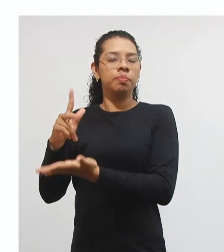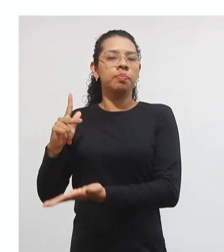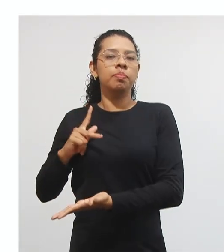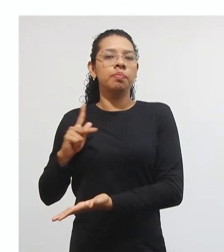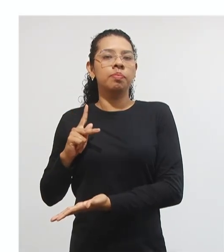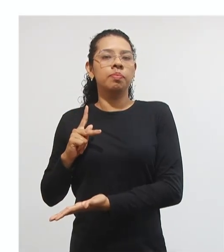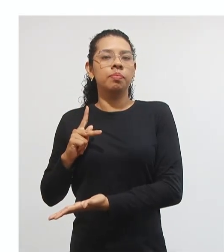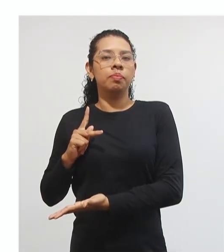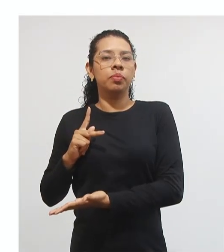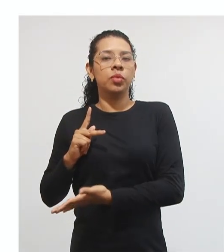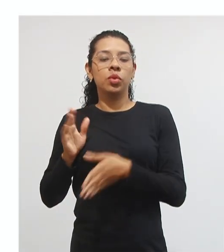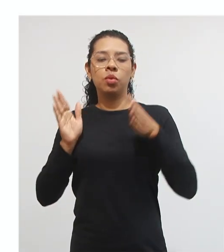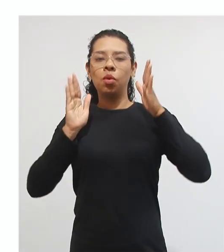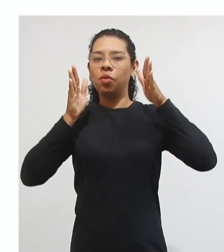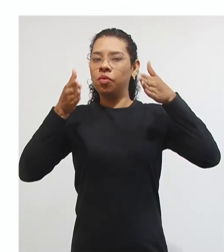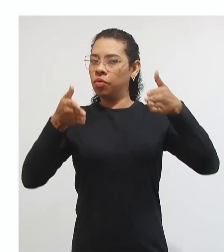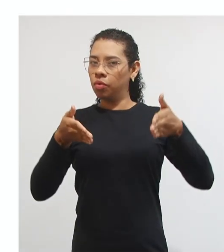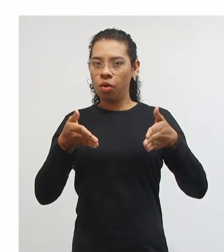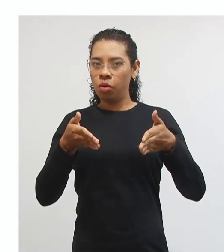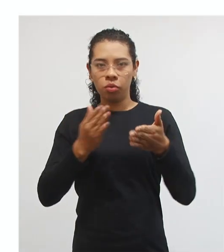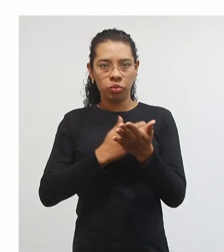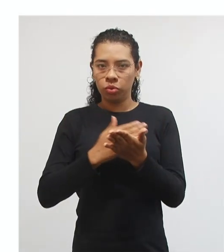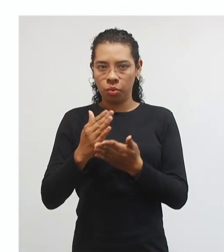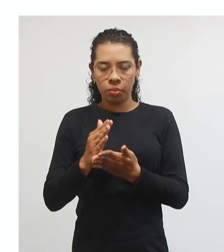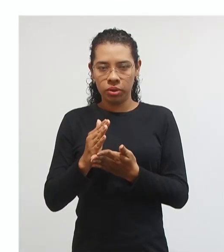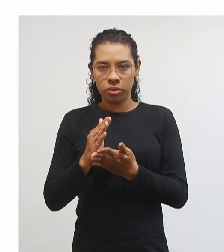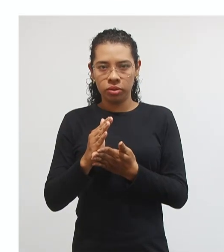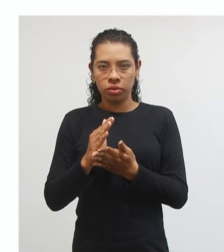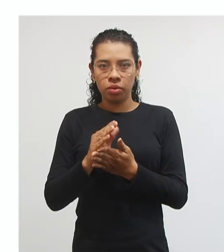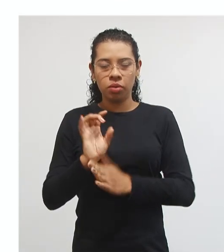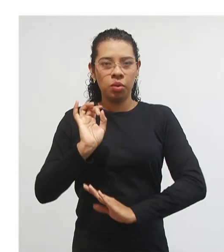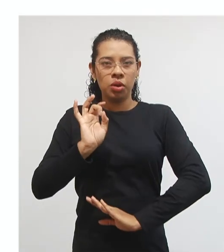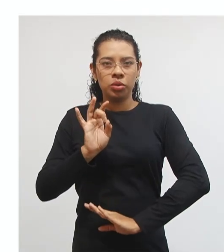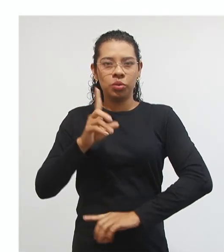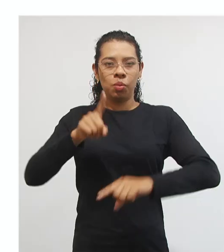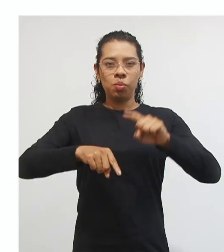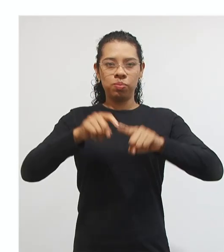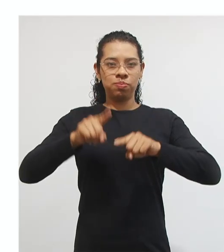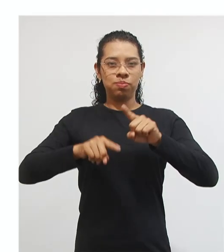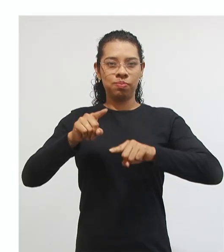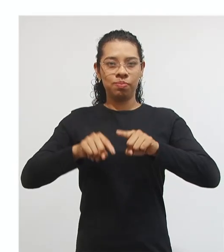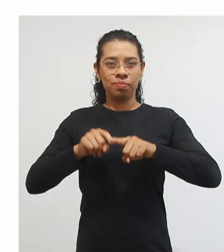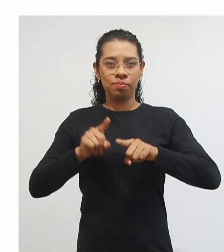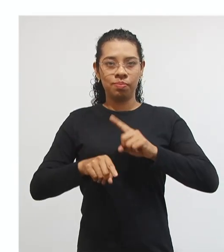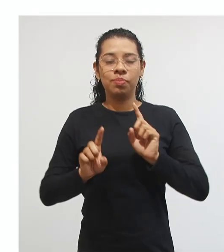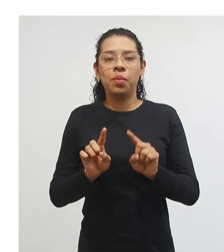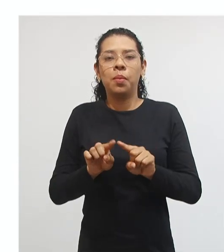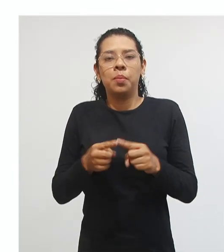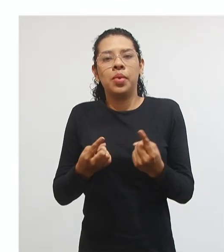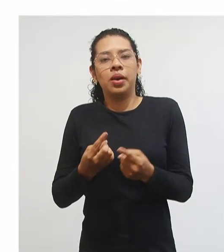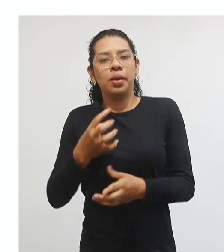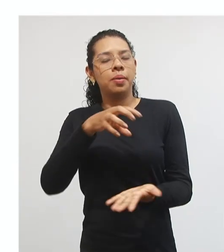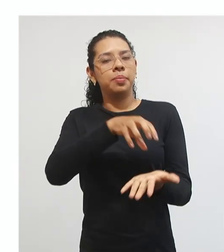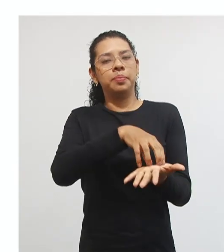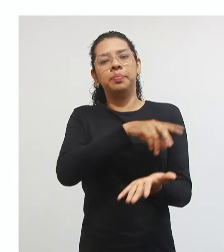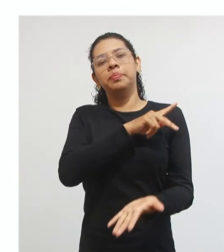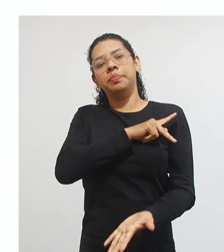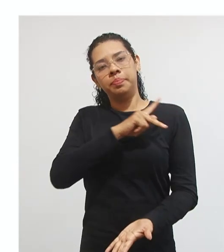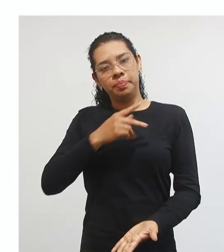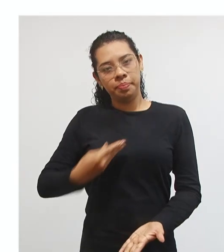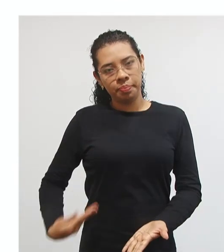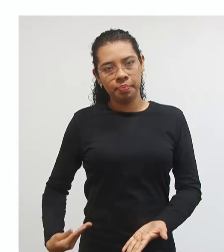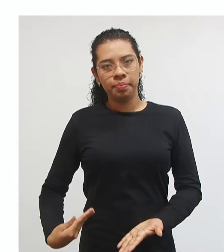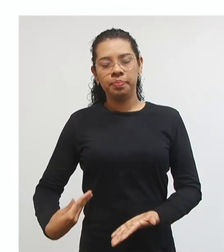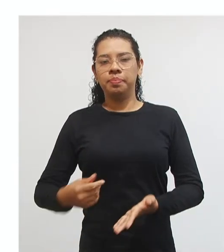dos produtos da organização. No caso aqui, né, do setor público, seria a venda de serviços ou oferecimento de